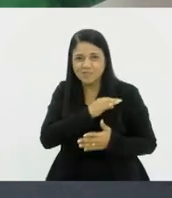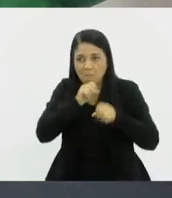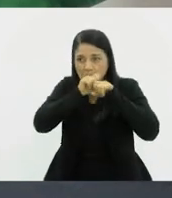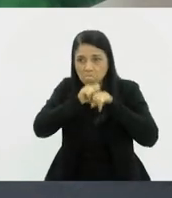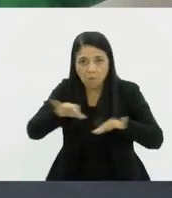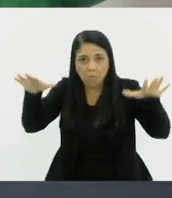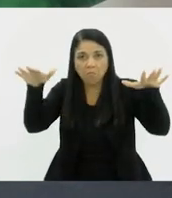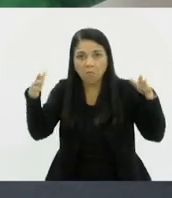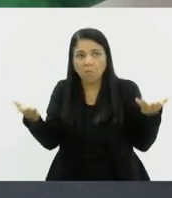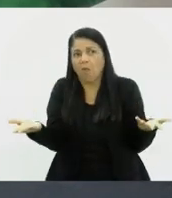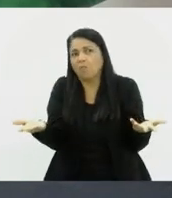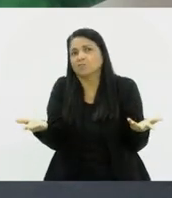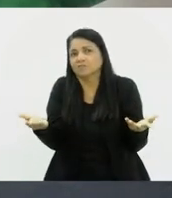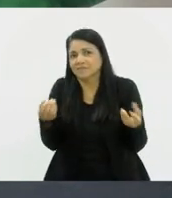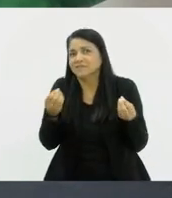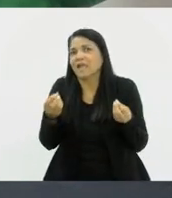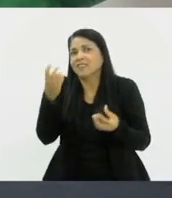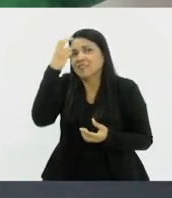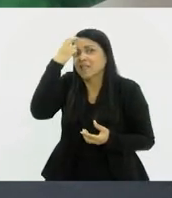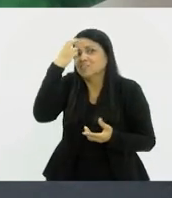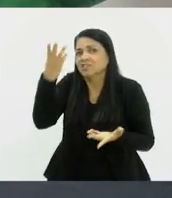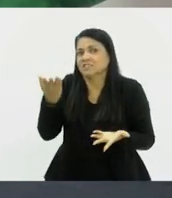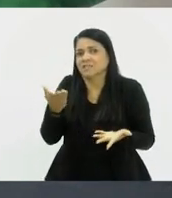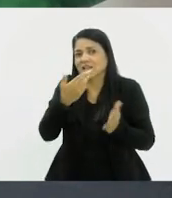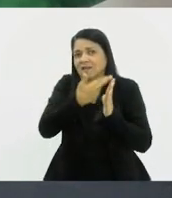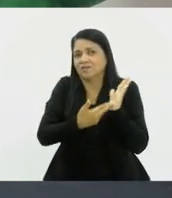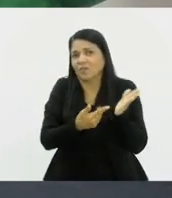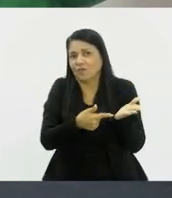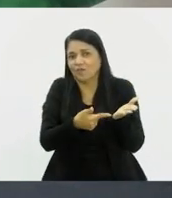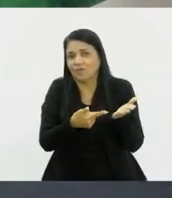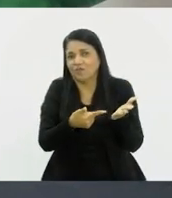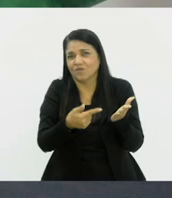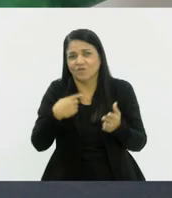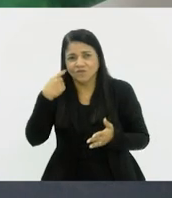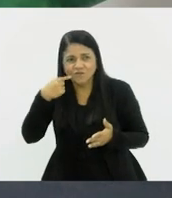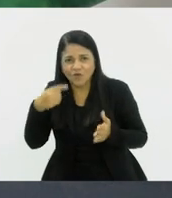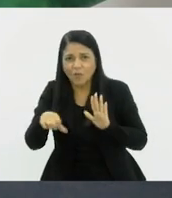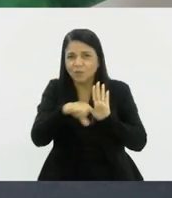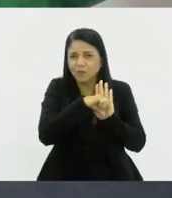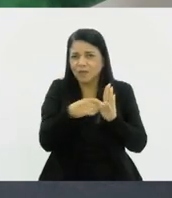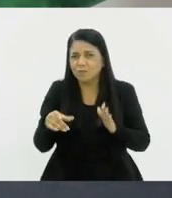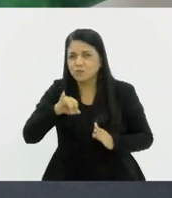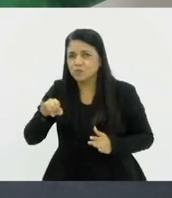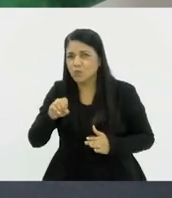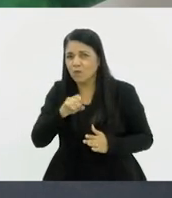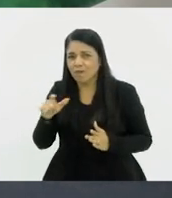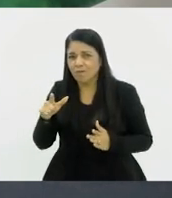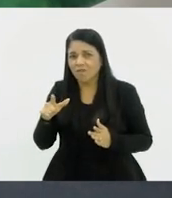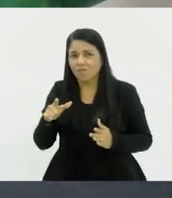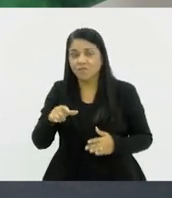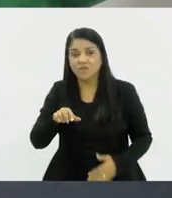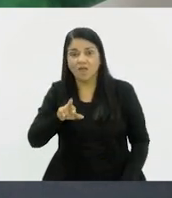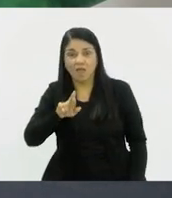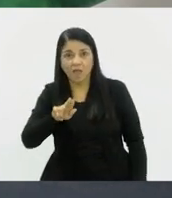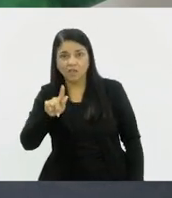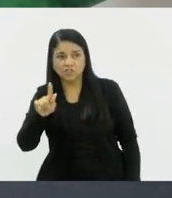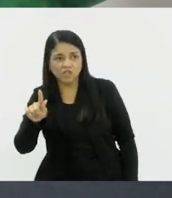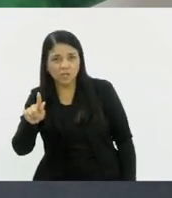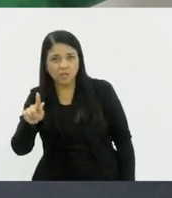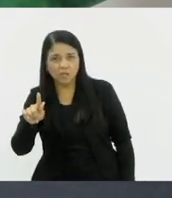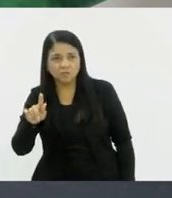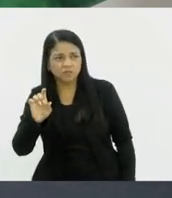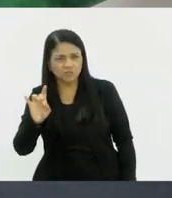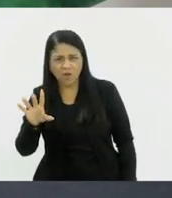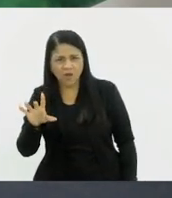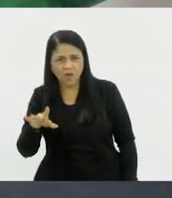Eh dizendo que ele é advogado do crime saiu só o o o RG dele não sau a OAB porque que não mandaram